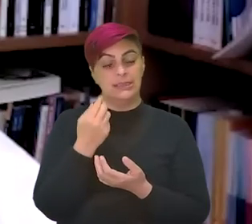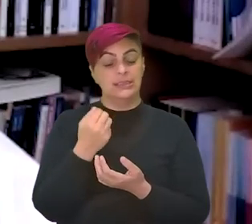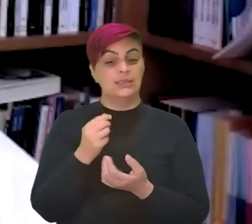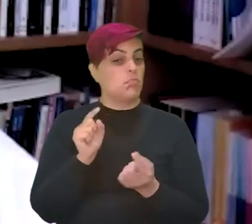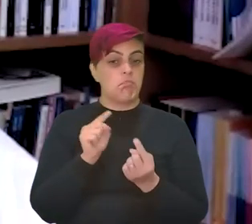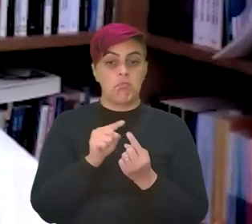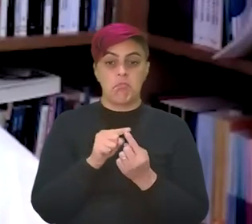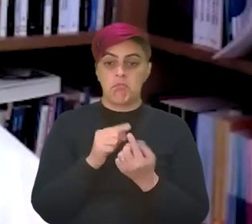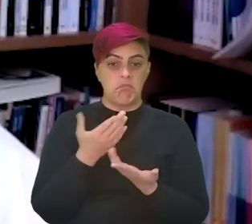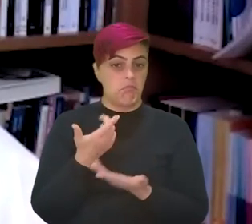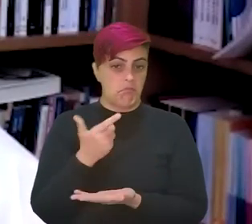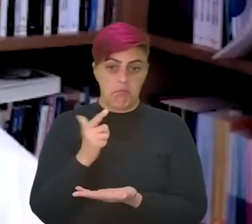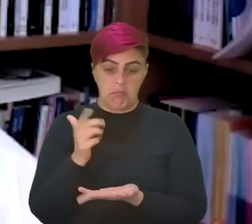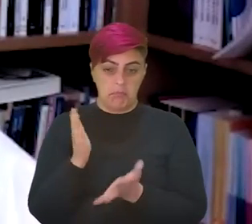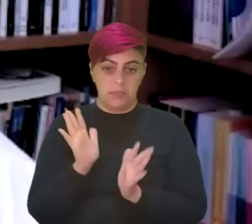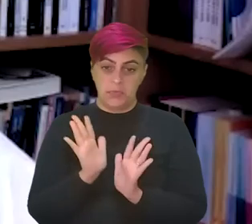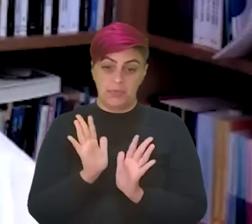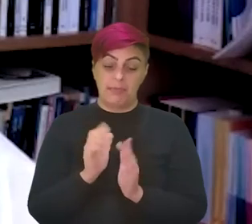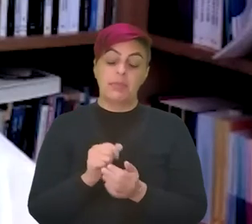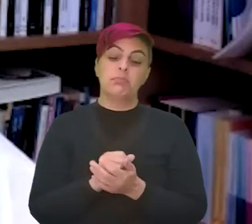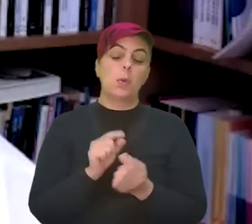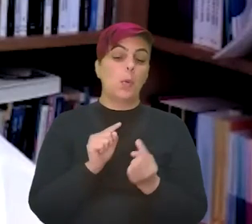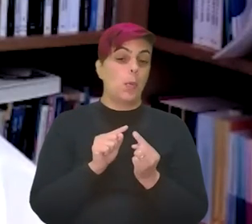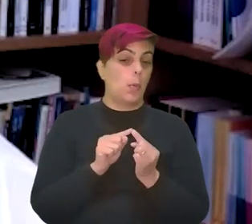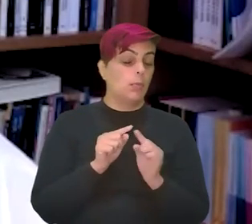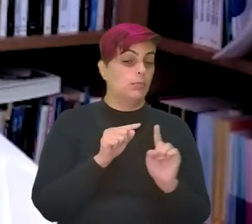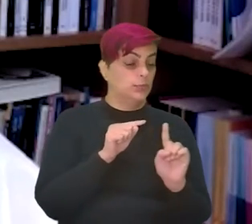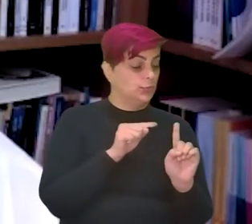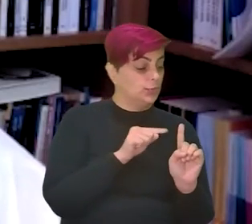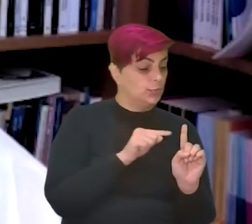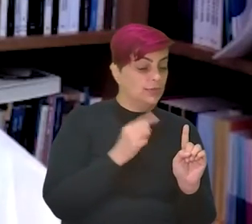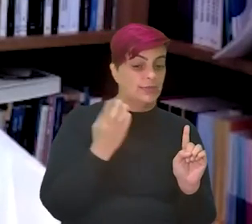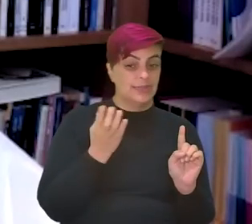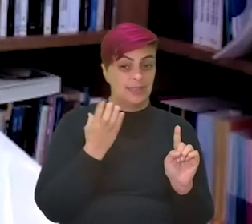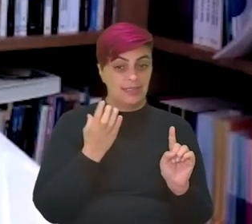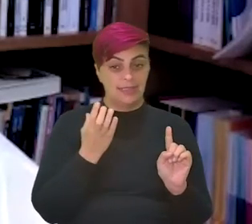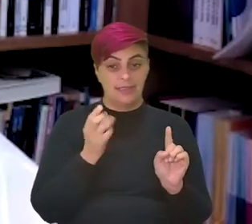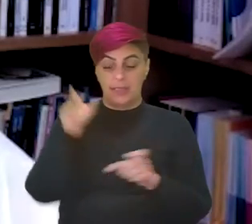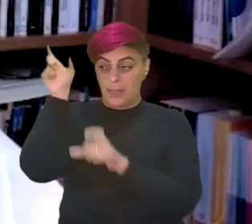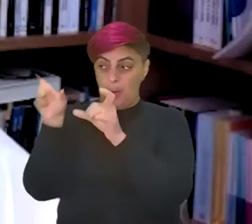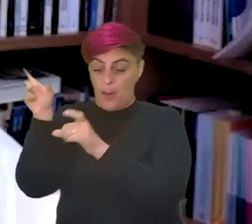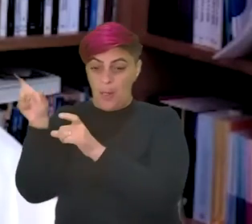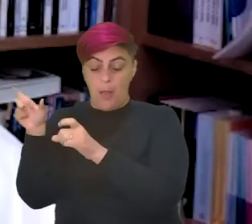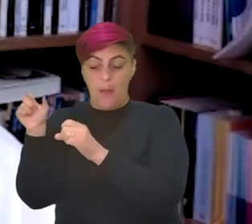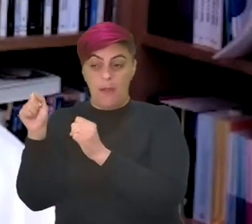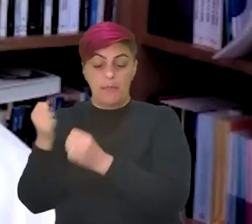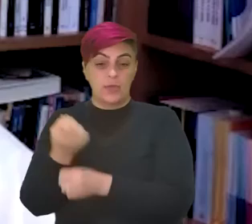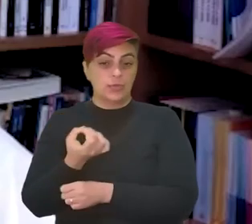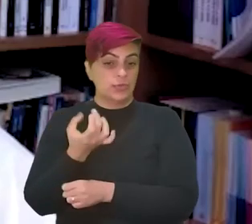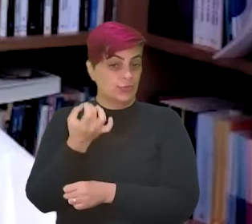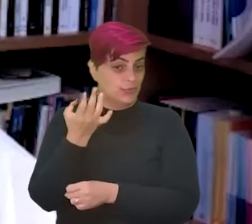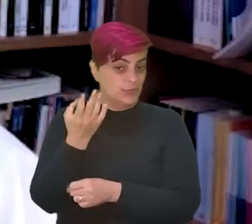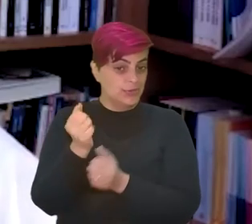objetiva, né? Ele queria nos fazer participar dessa viagem, com